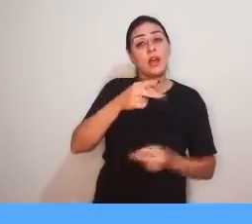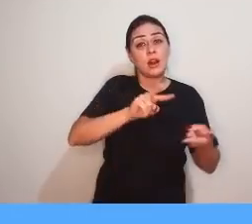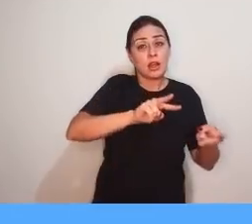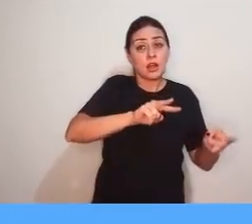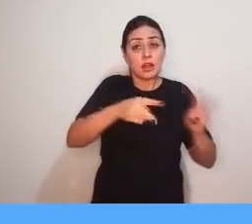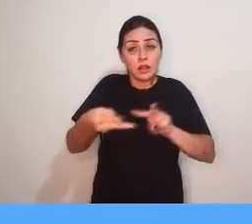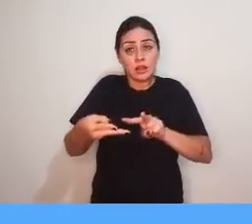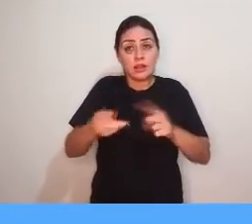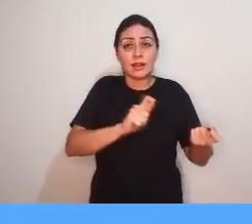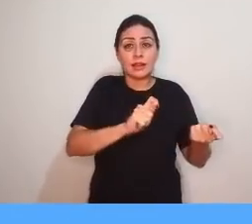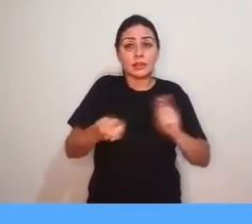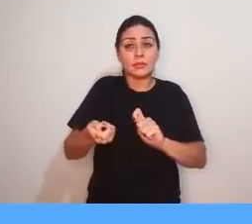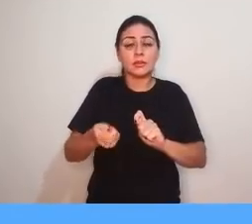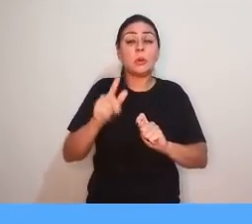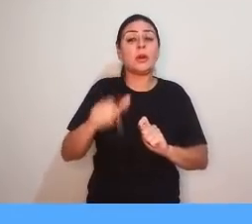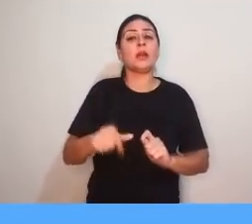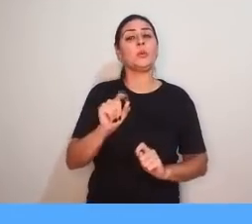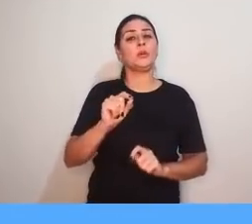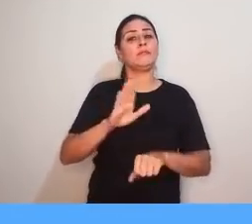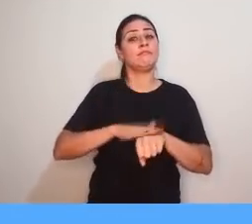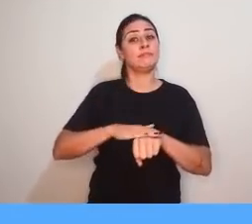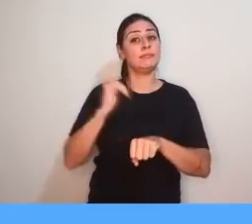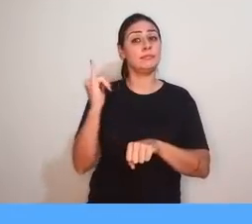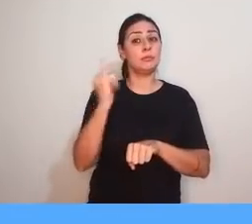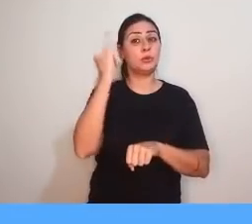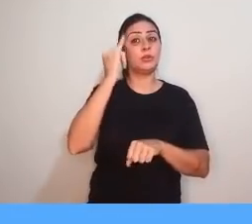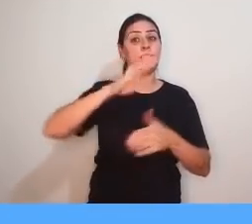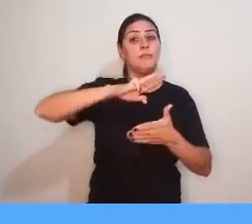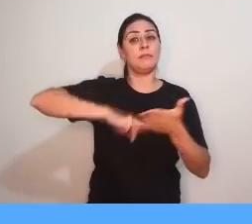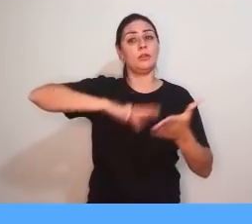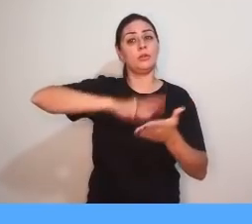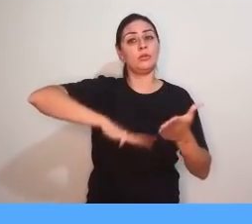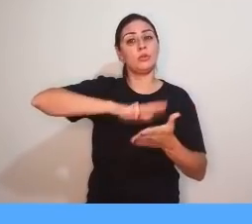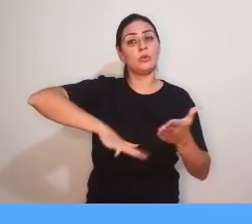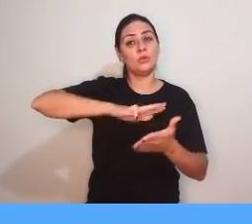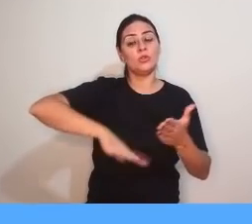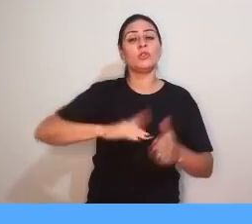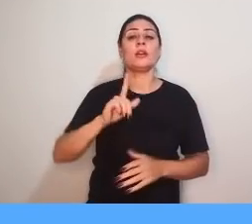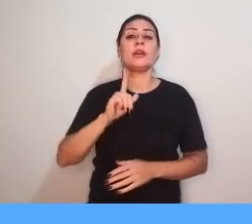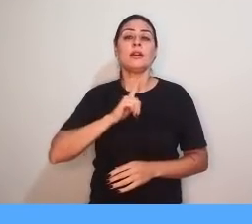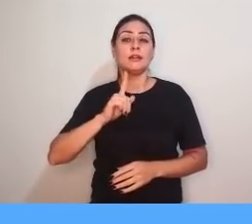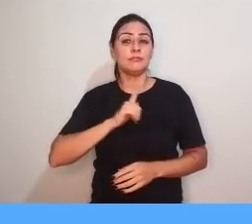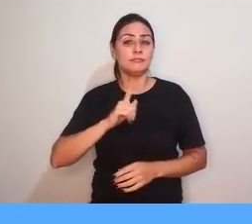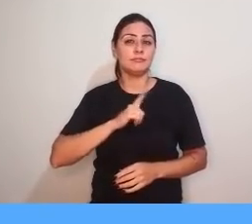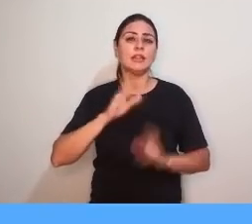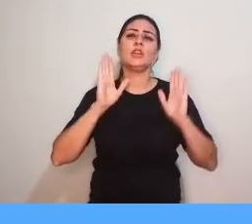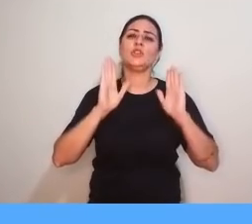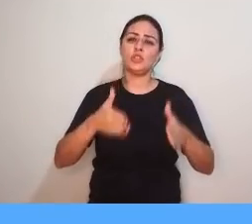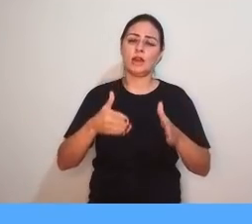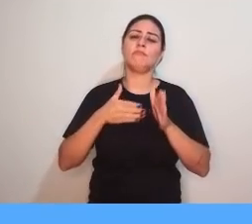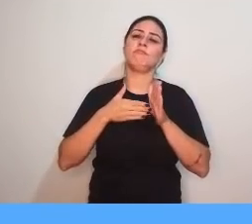muito firme, a metodologia que vocês têm, que está definida, está desenhada, que está proposta, que